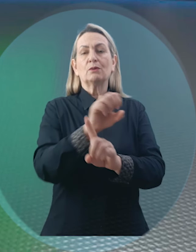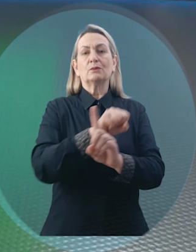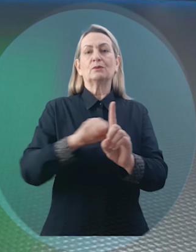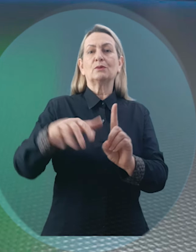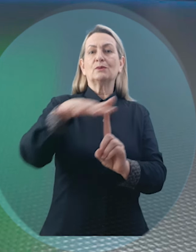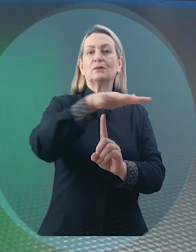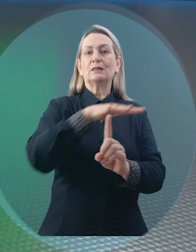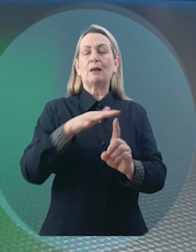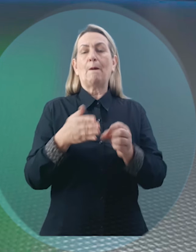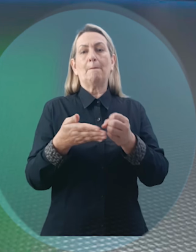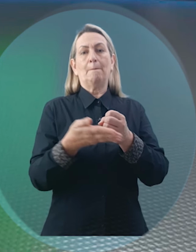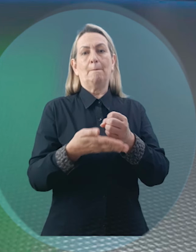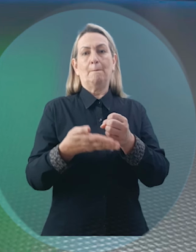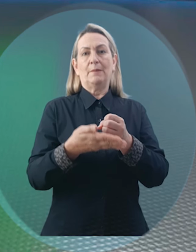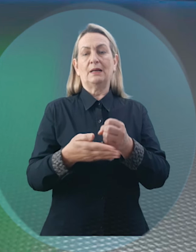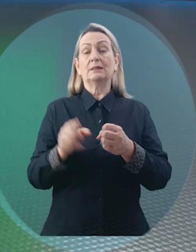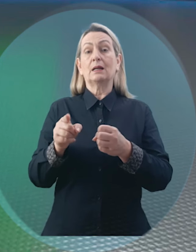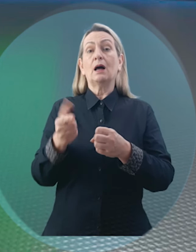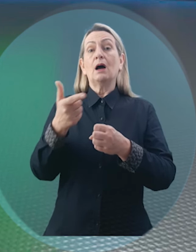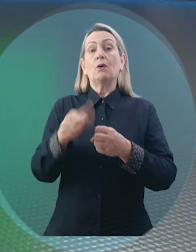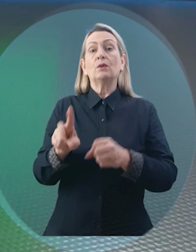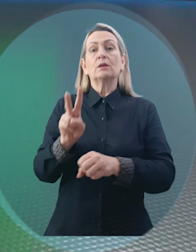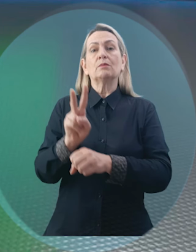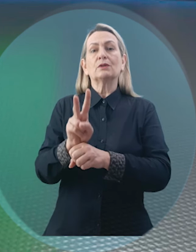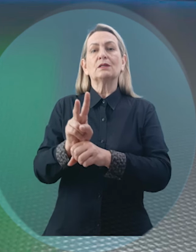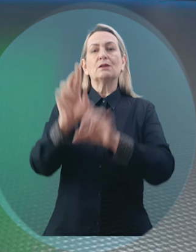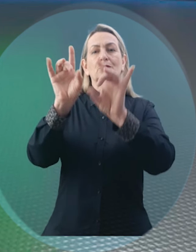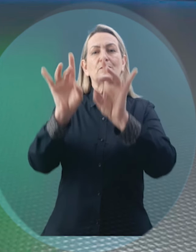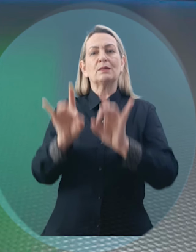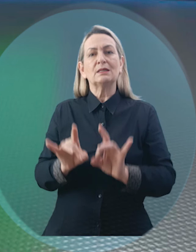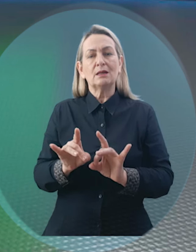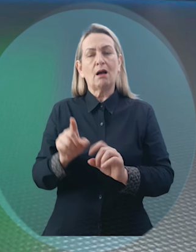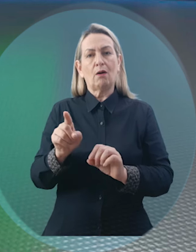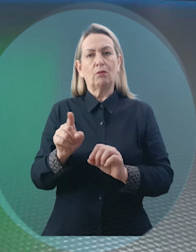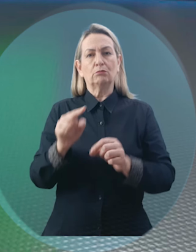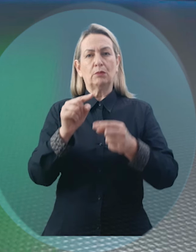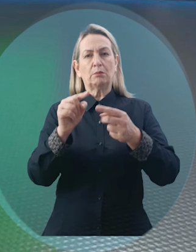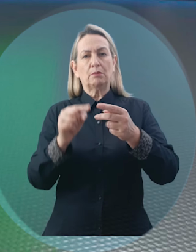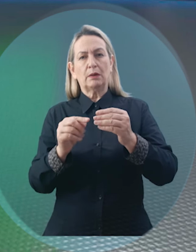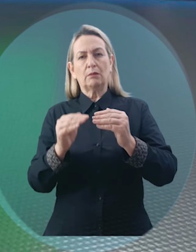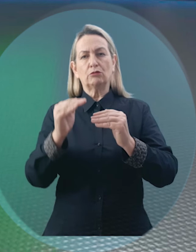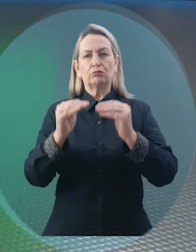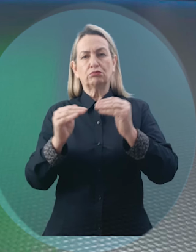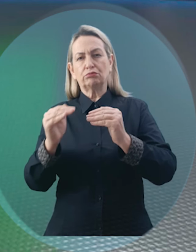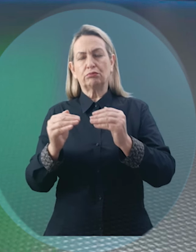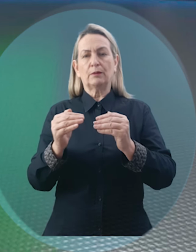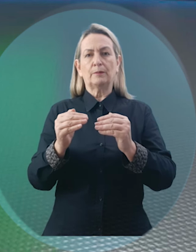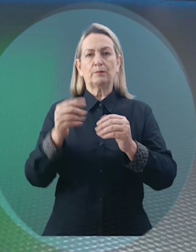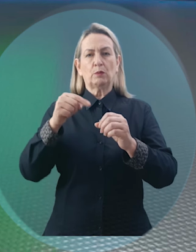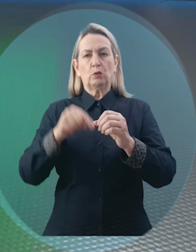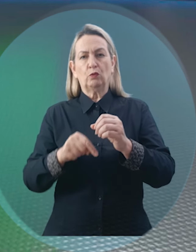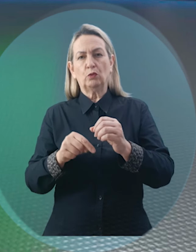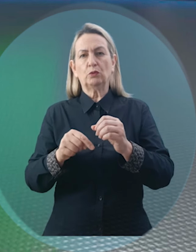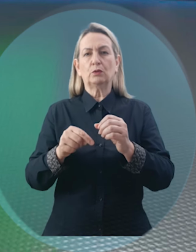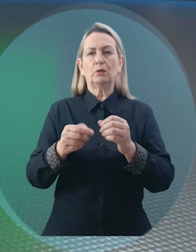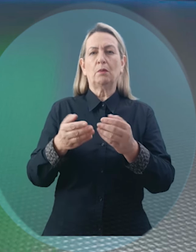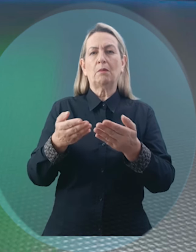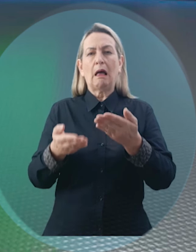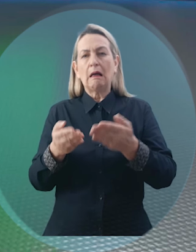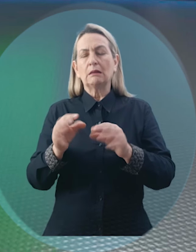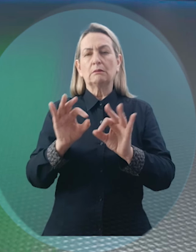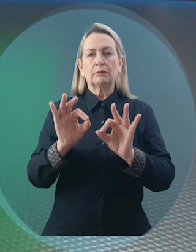serem colocados na proteção social básica no caso da proteção social especial de média e alta complexidade